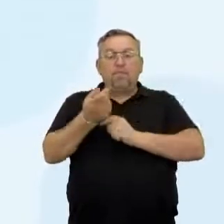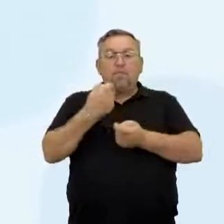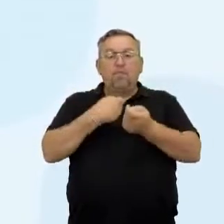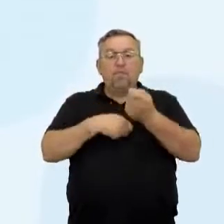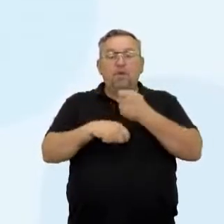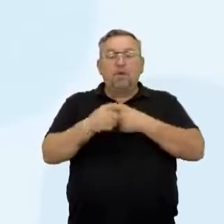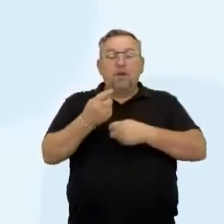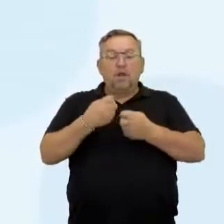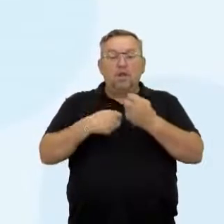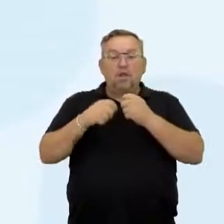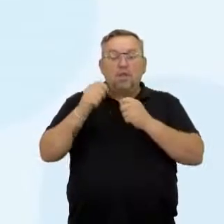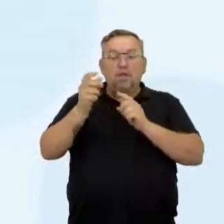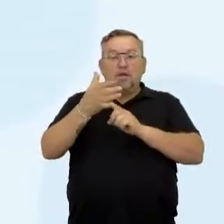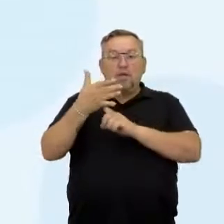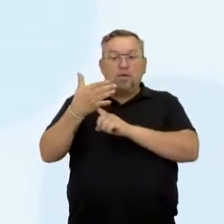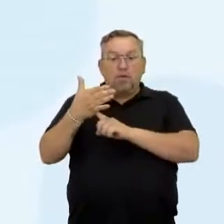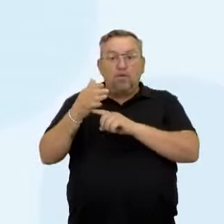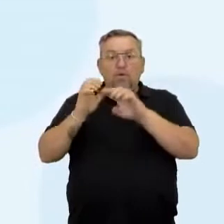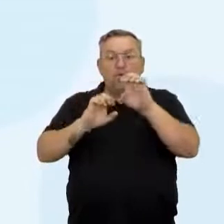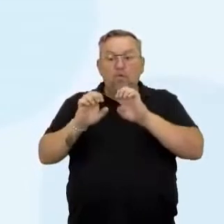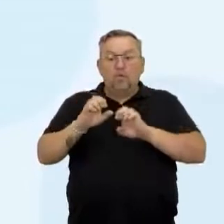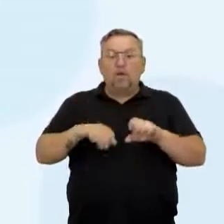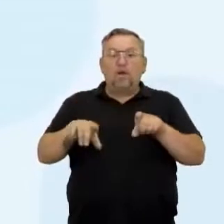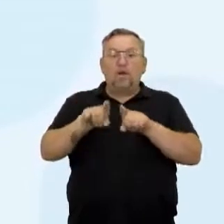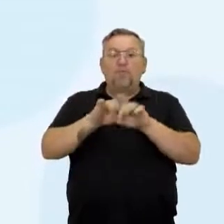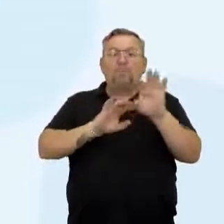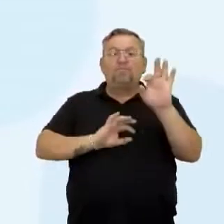econômicas, tecnológicas, estruturais,